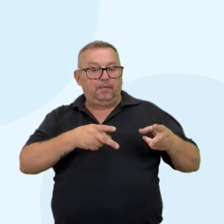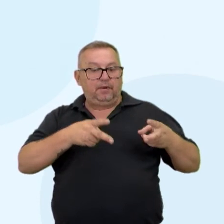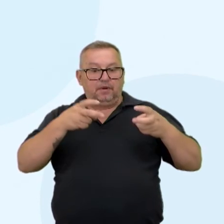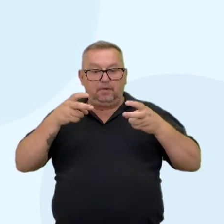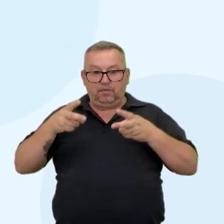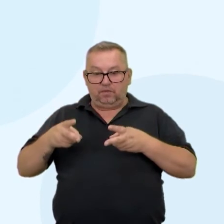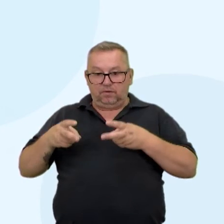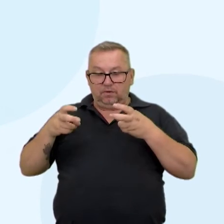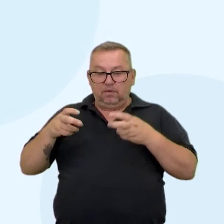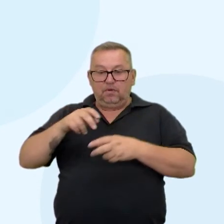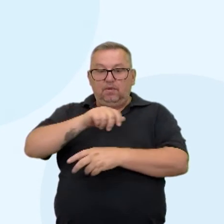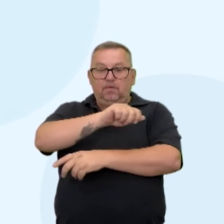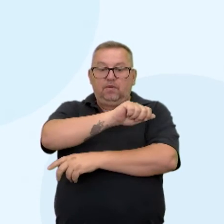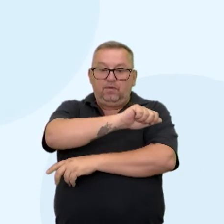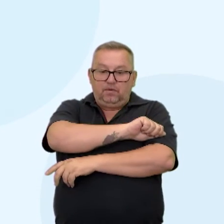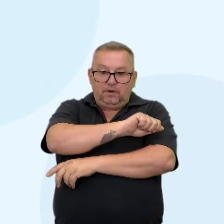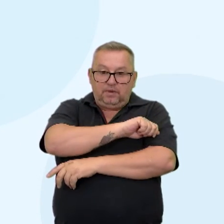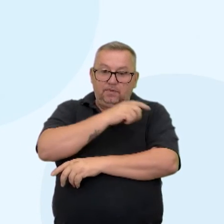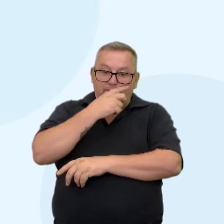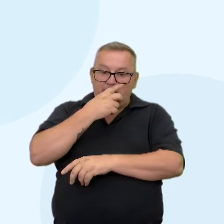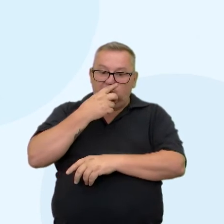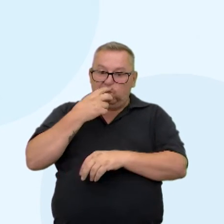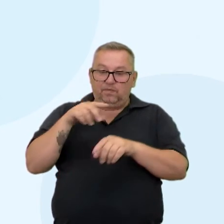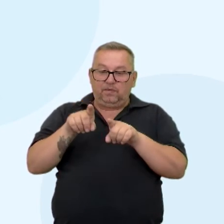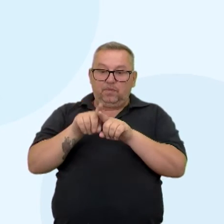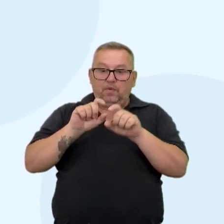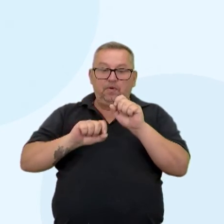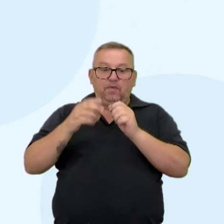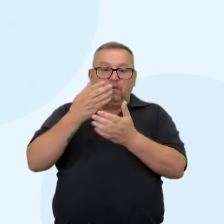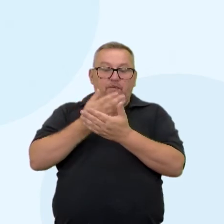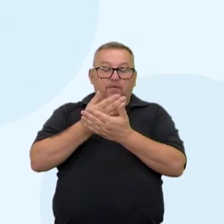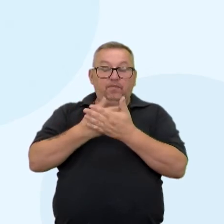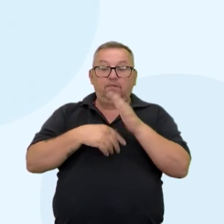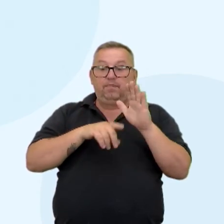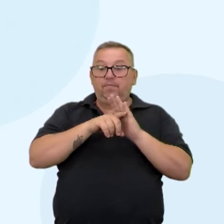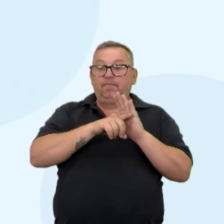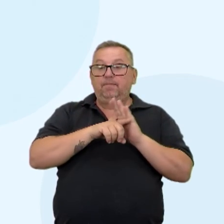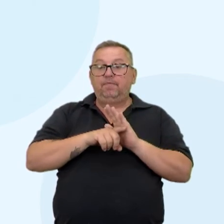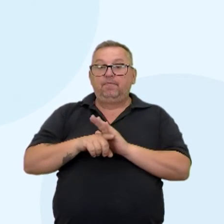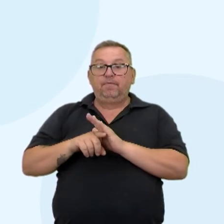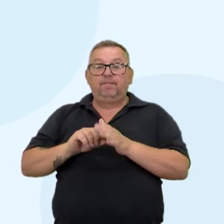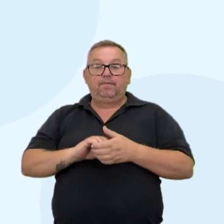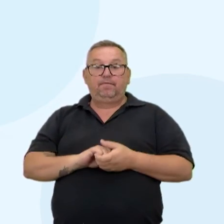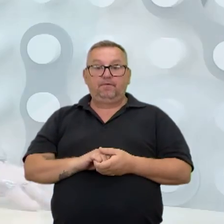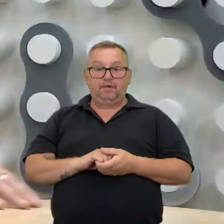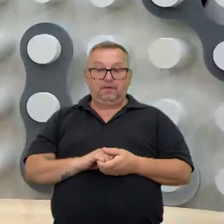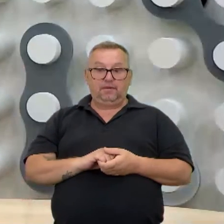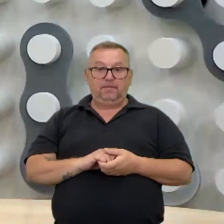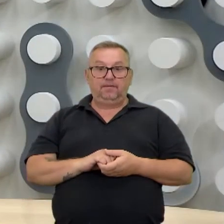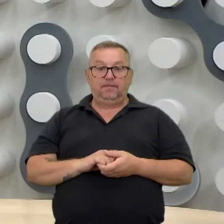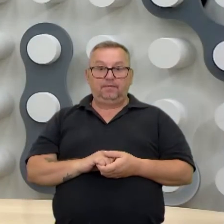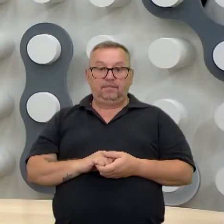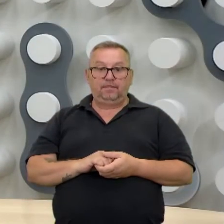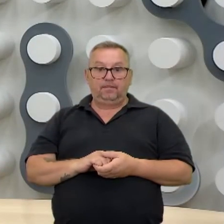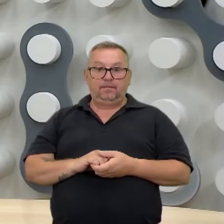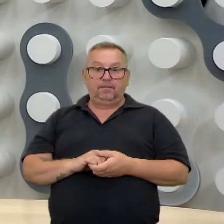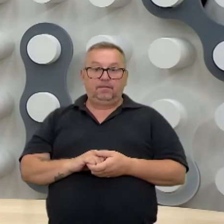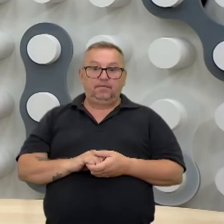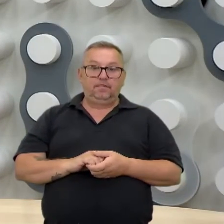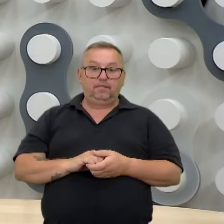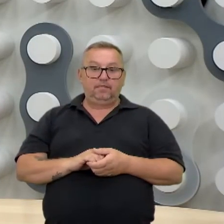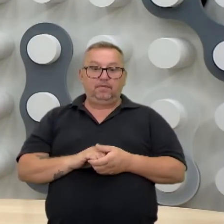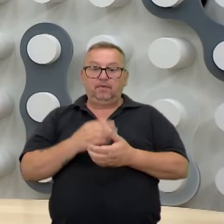das percepções dos estudantes em relação ao que foi estudado e pesquisado, tá certo? Então é